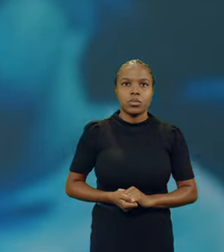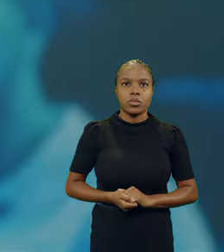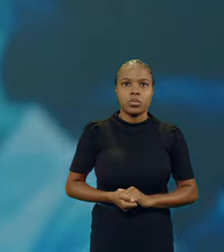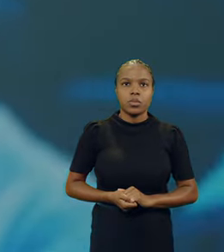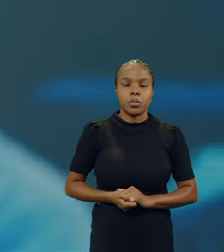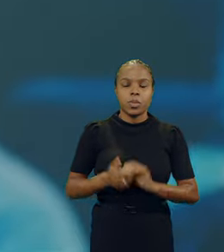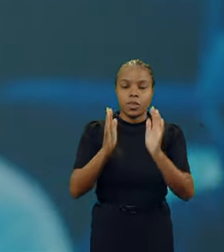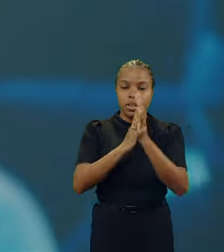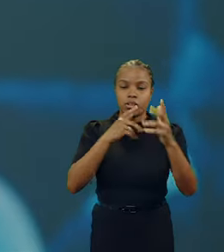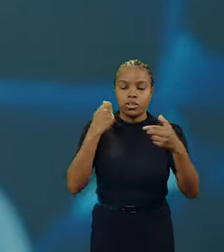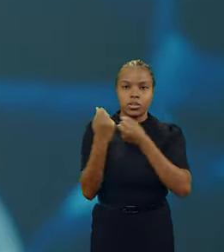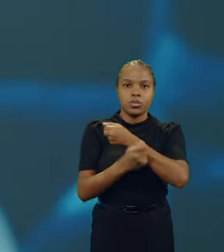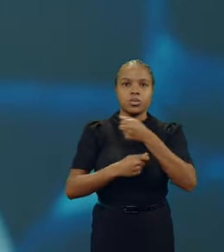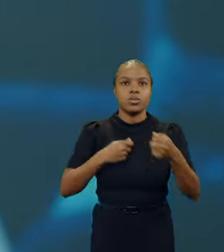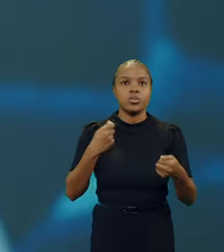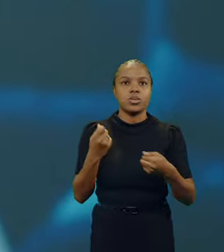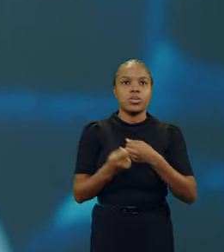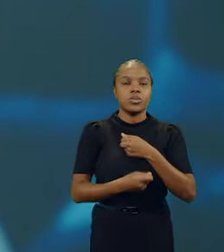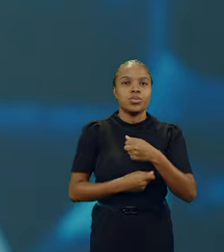Aleluia.